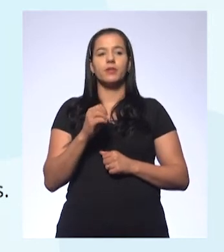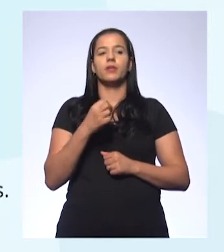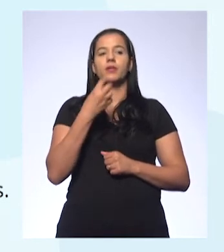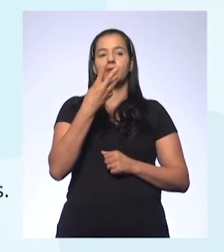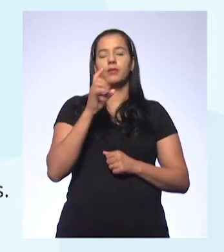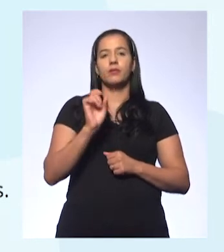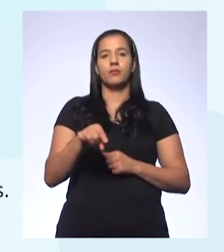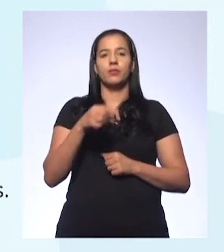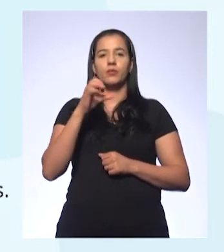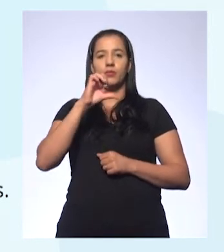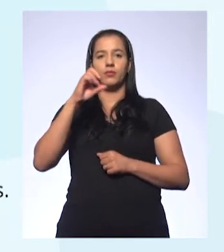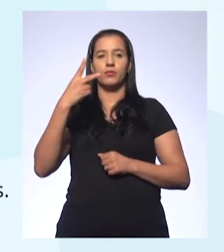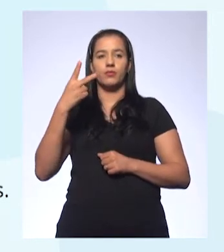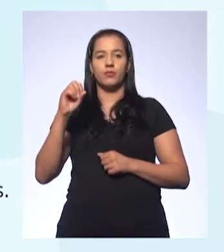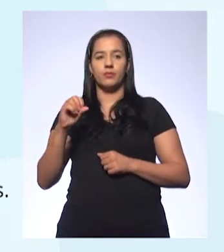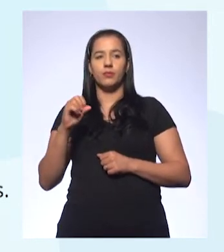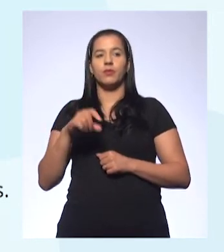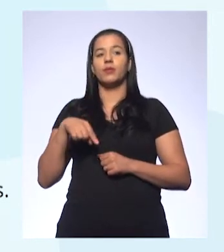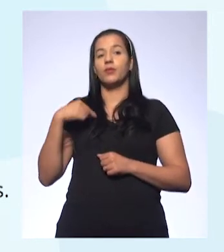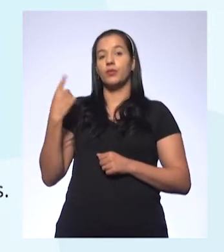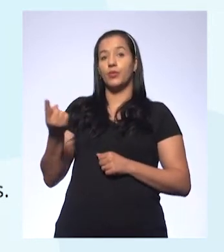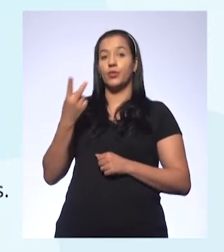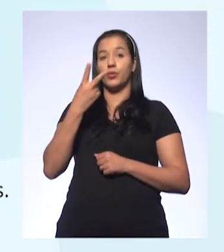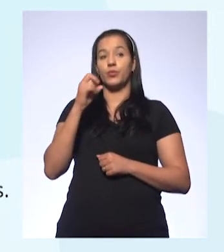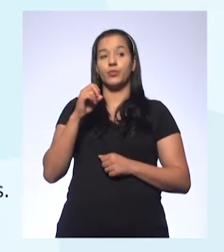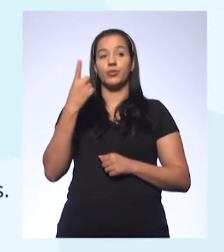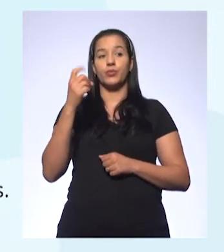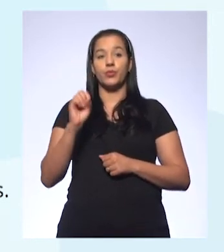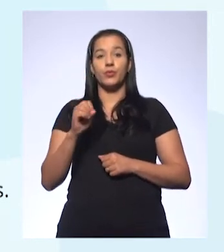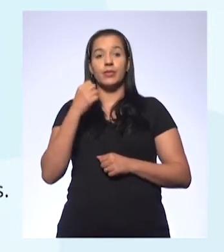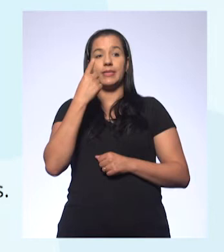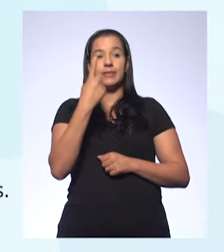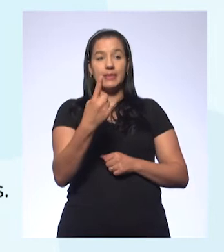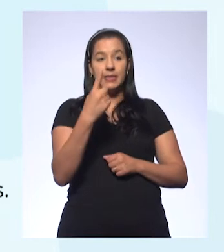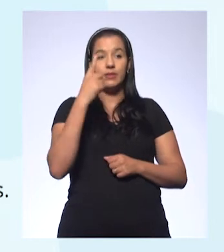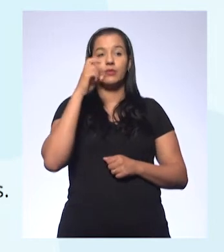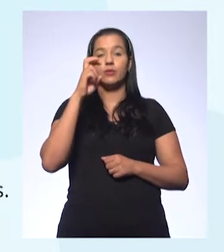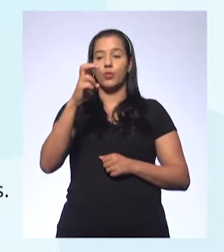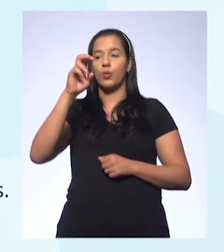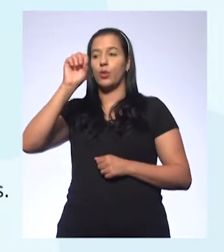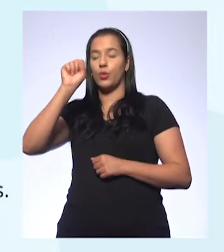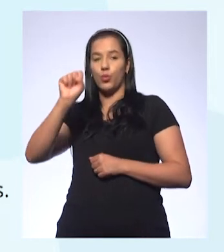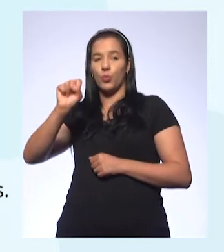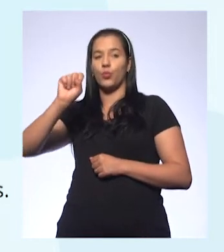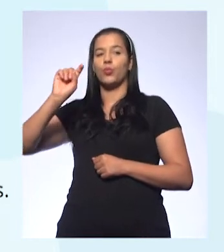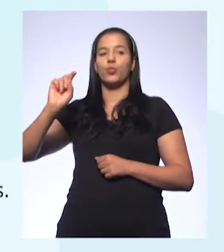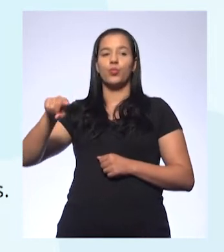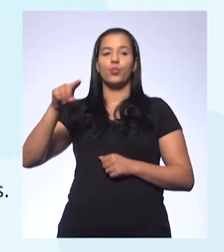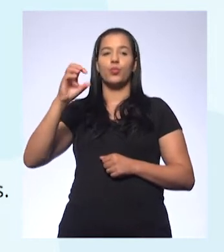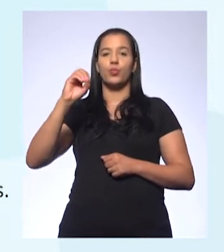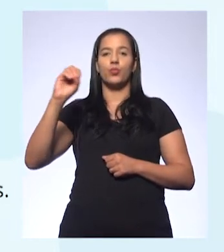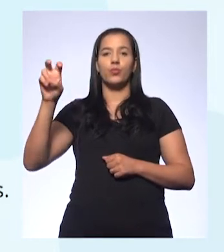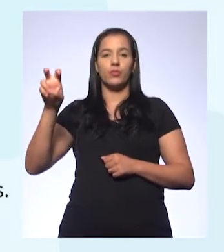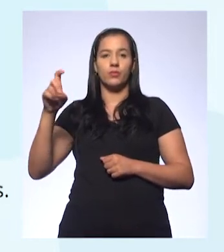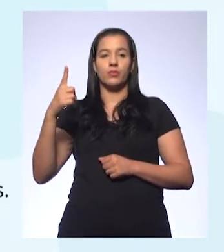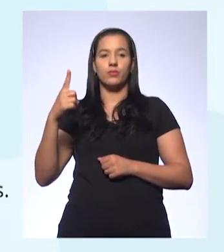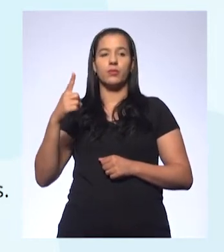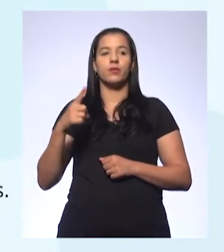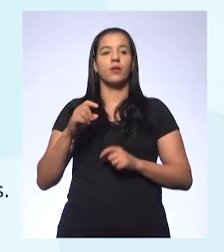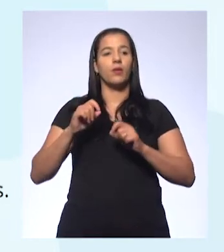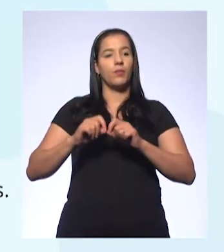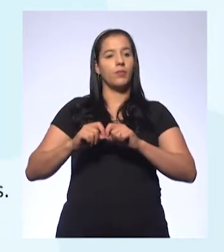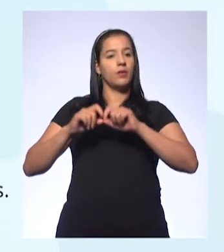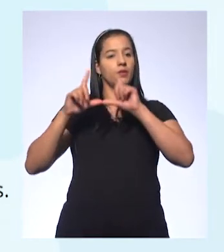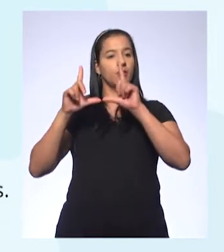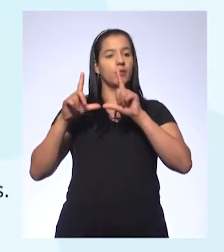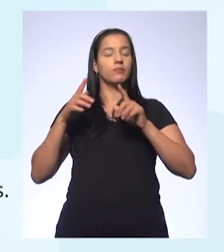3.929 casos. 2018, 158 mil. Olha, de 3 mil para 158 mil. Né? Acho que aumentou um pouquinho, eu estou